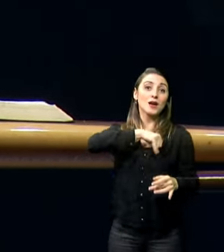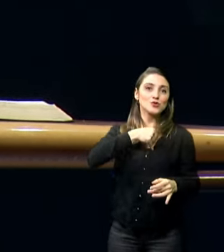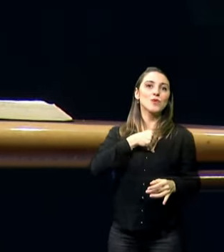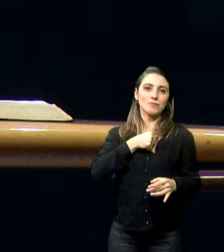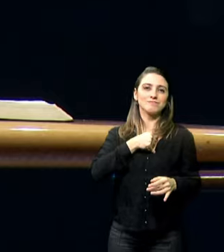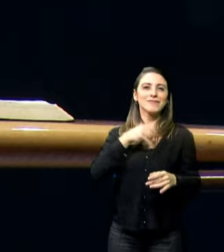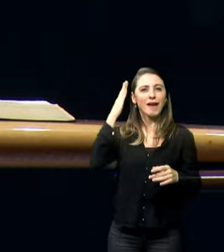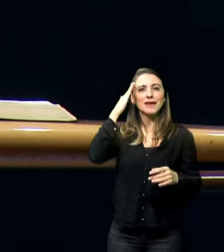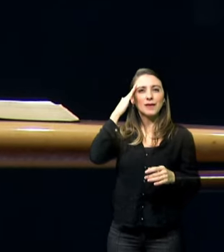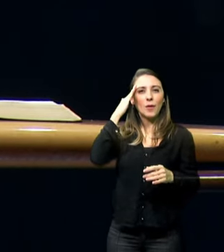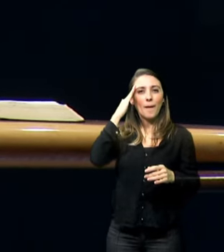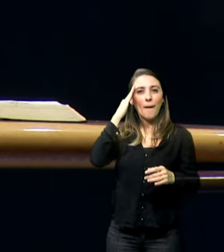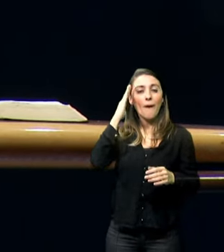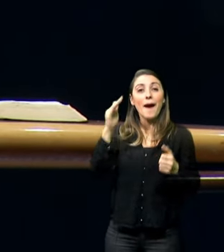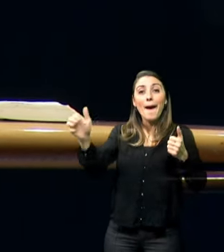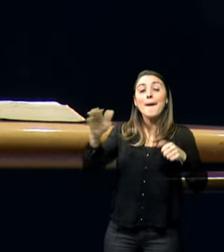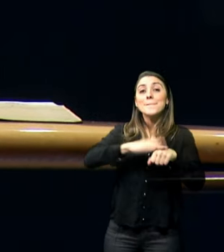número?